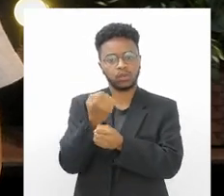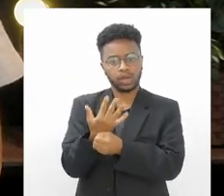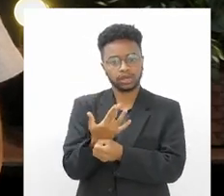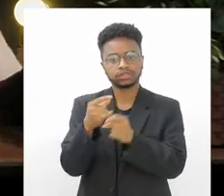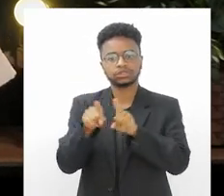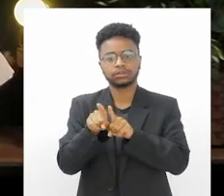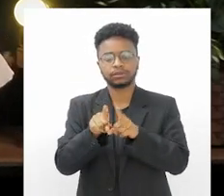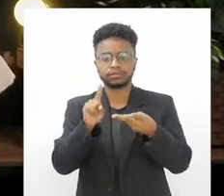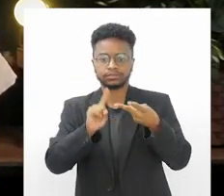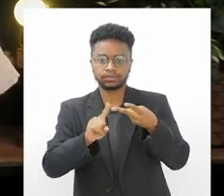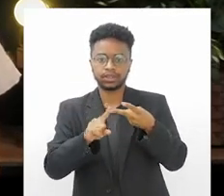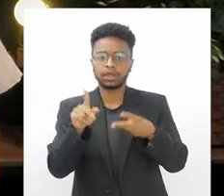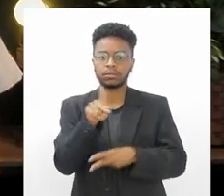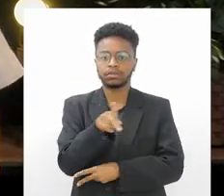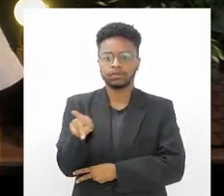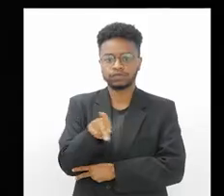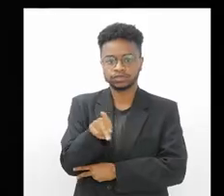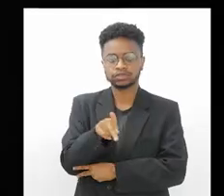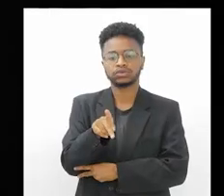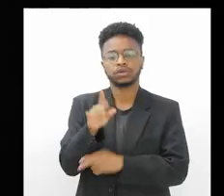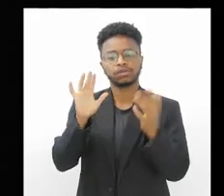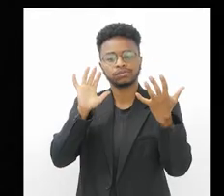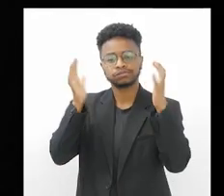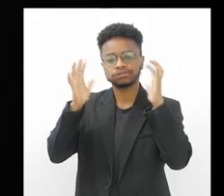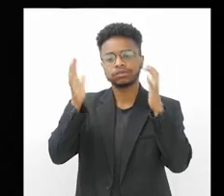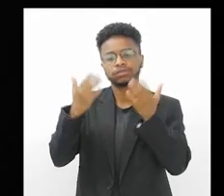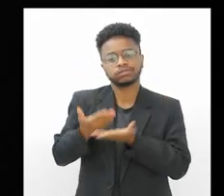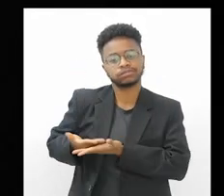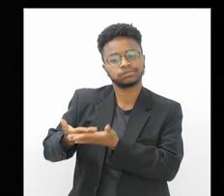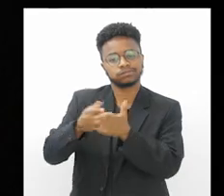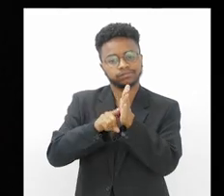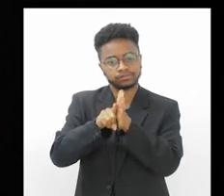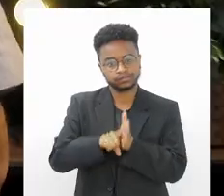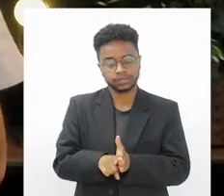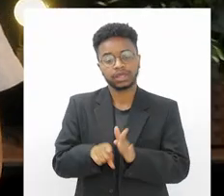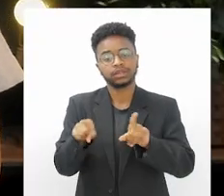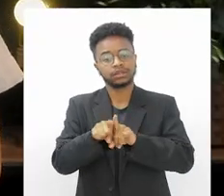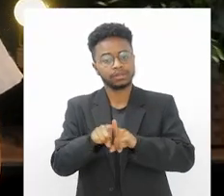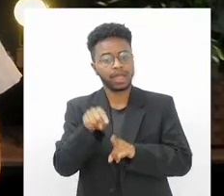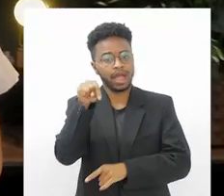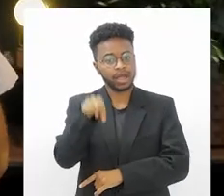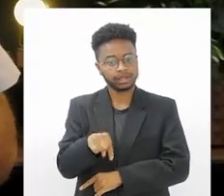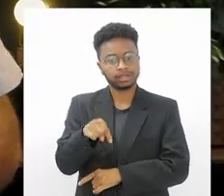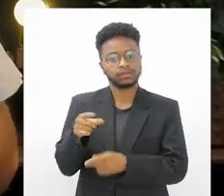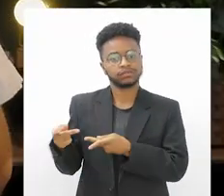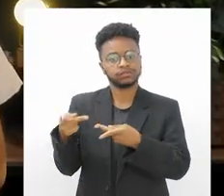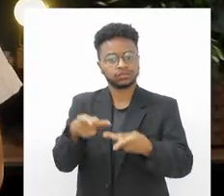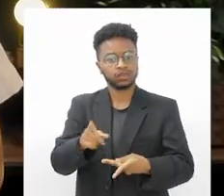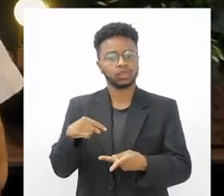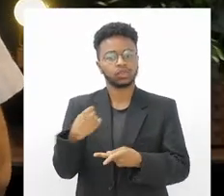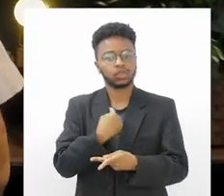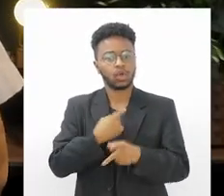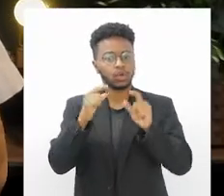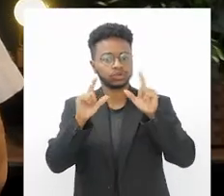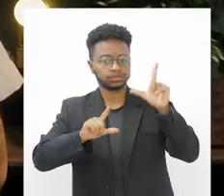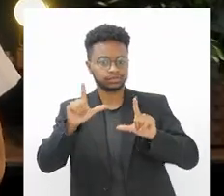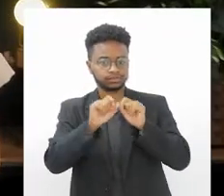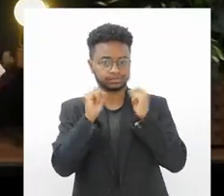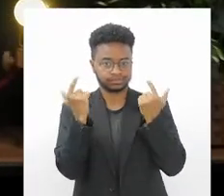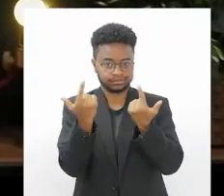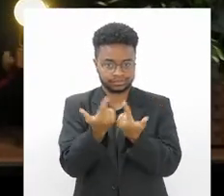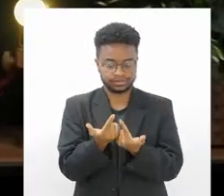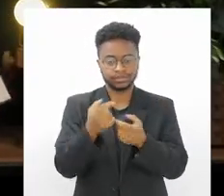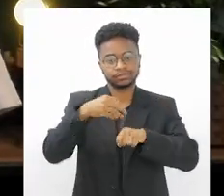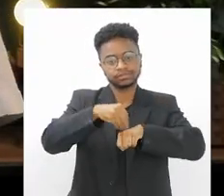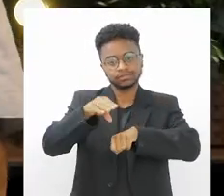Janeiro, e também a professora de meteorologia, também que está aqui no nosso programa, no estúdio da TV